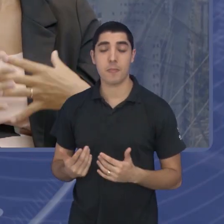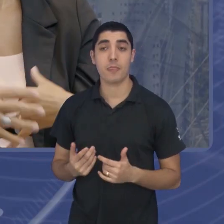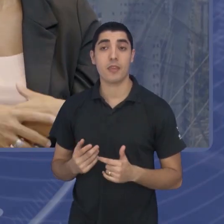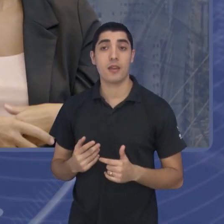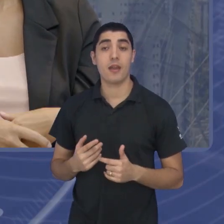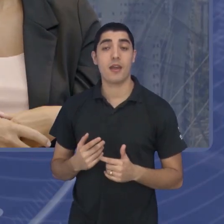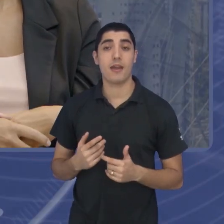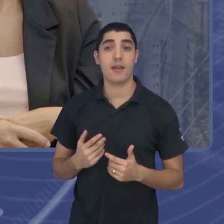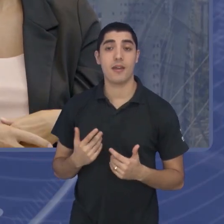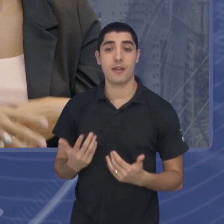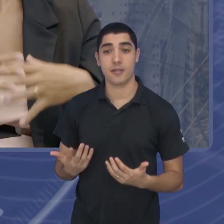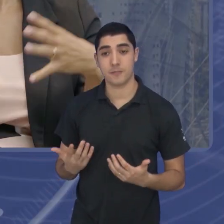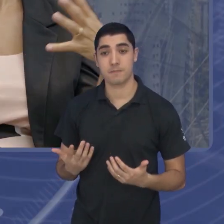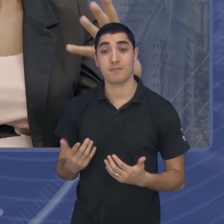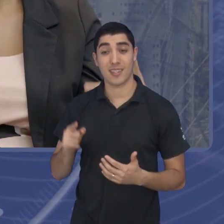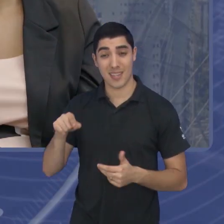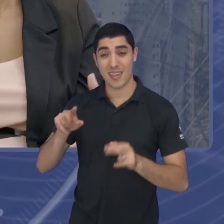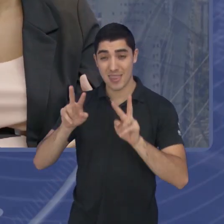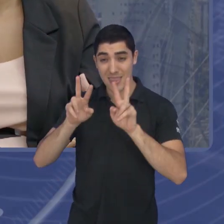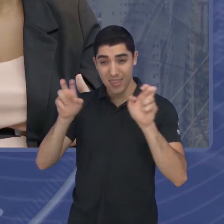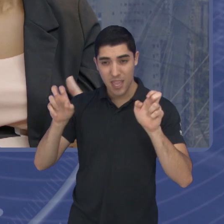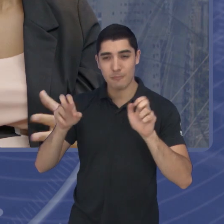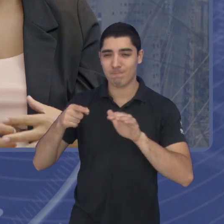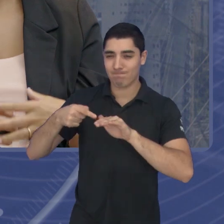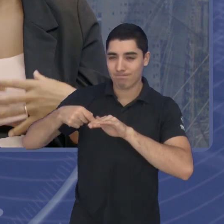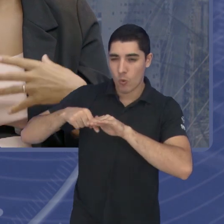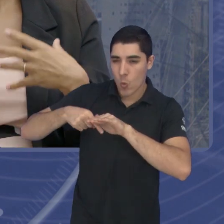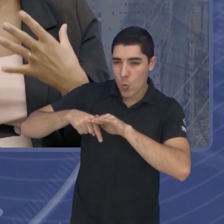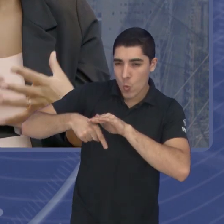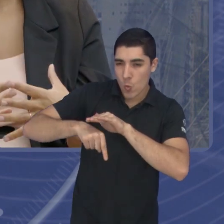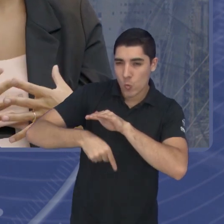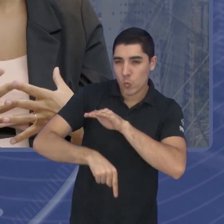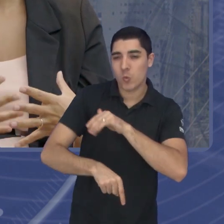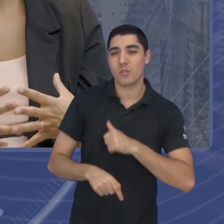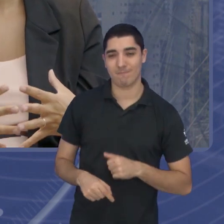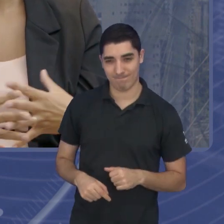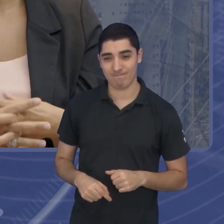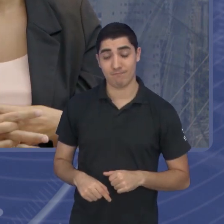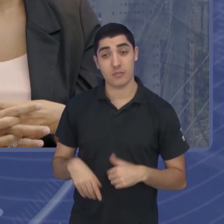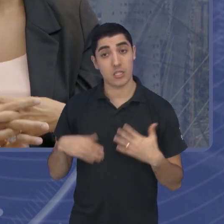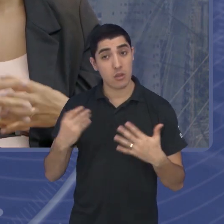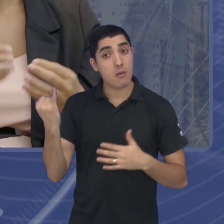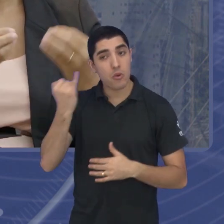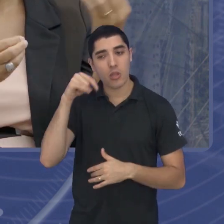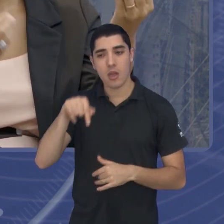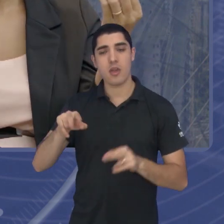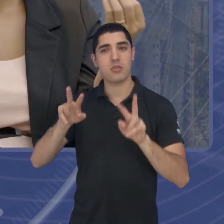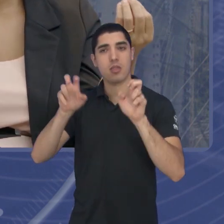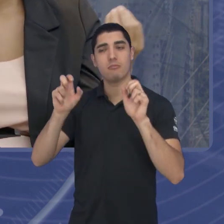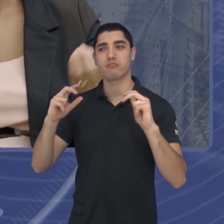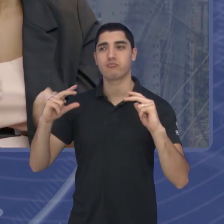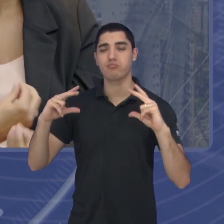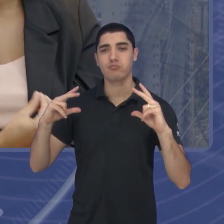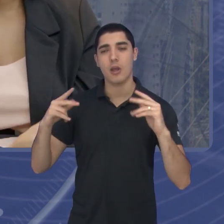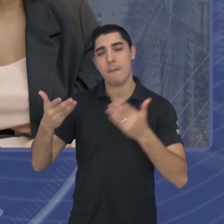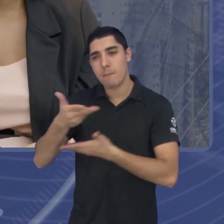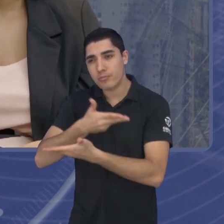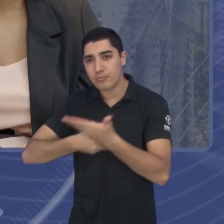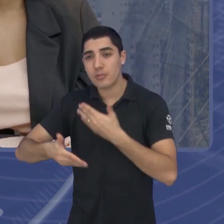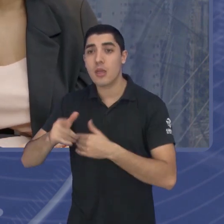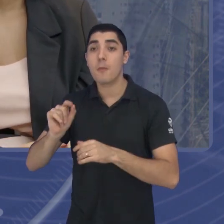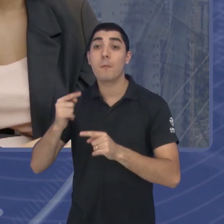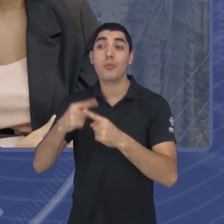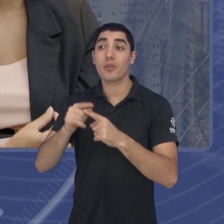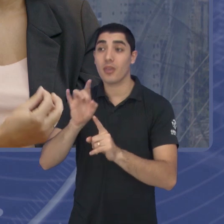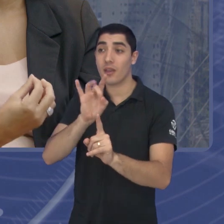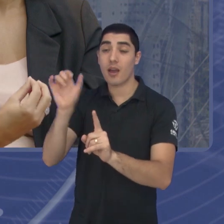muito... o assunto é profundo. E eu acho que por isso que é importante esses diálogos, né? O ponto de vista diferente de cada mulher que